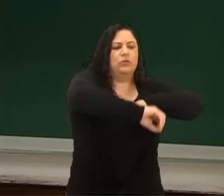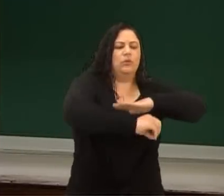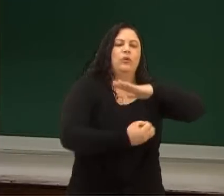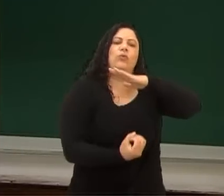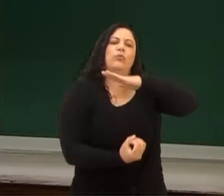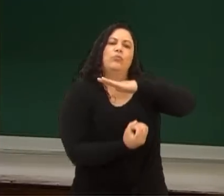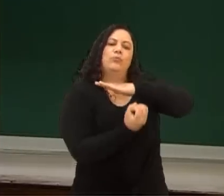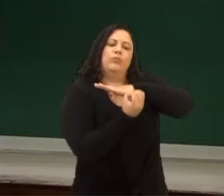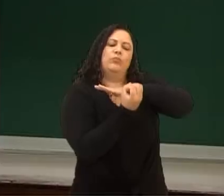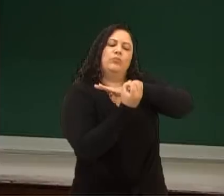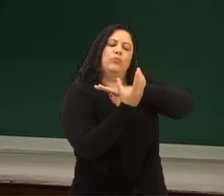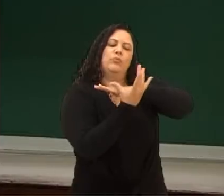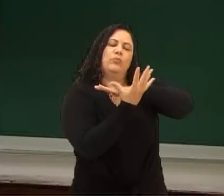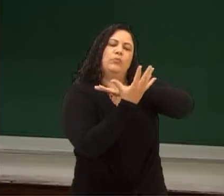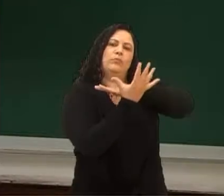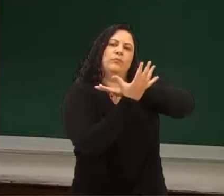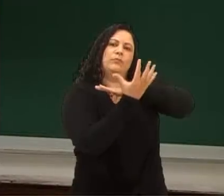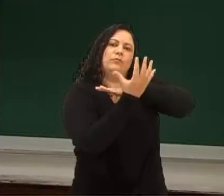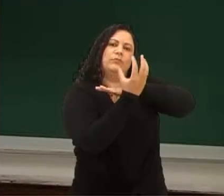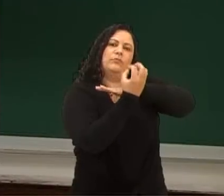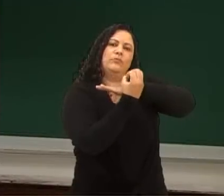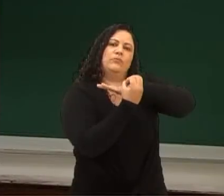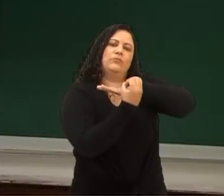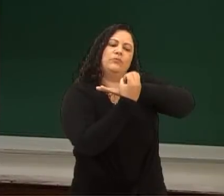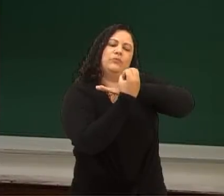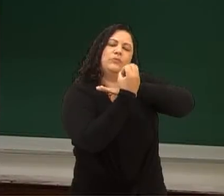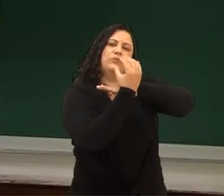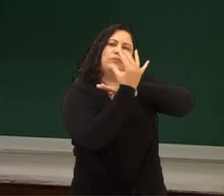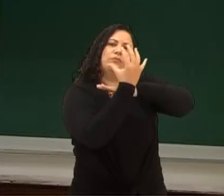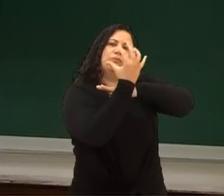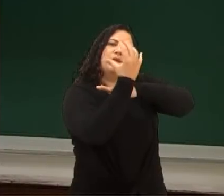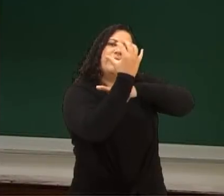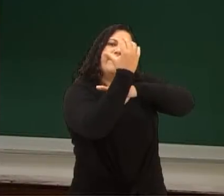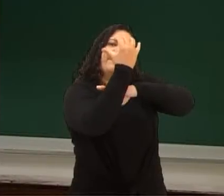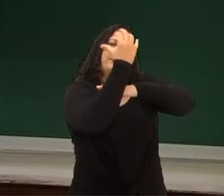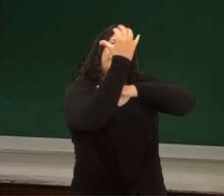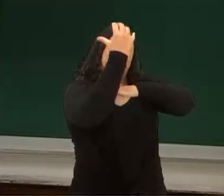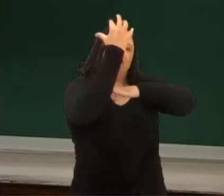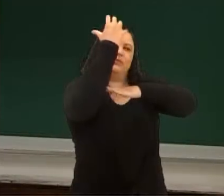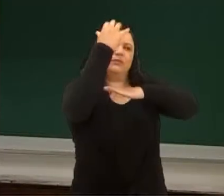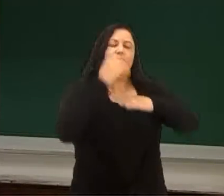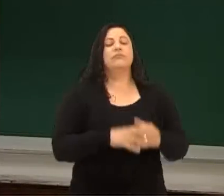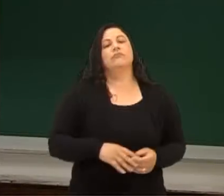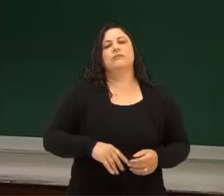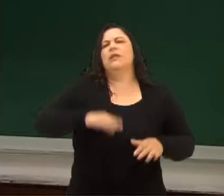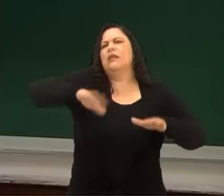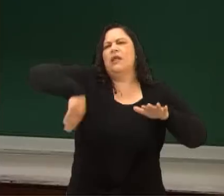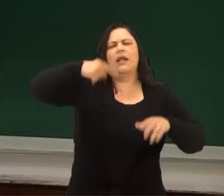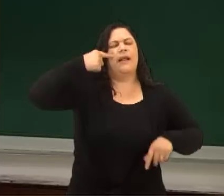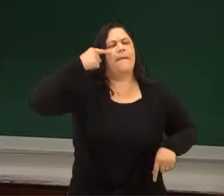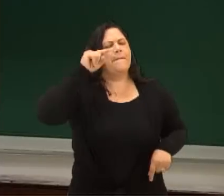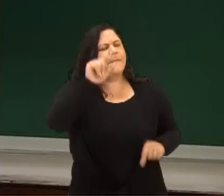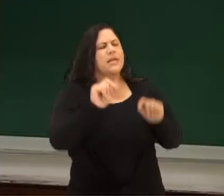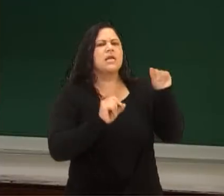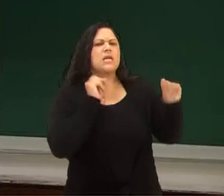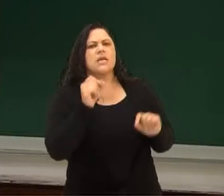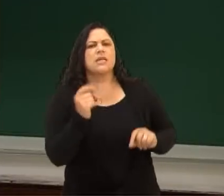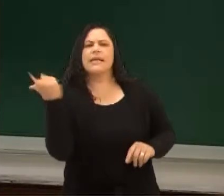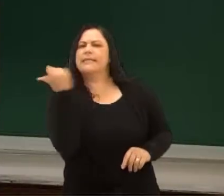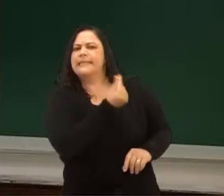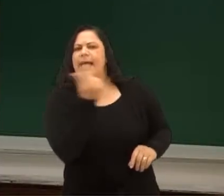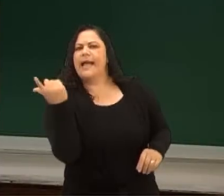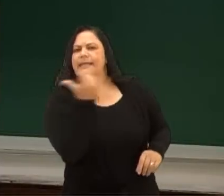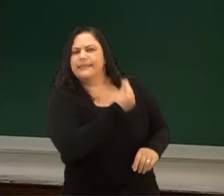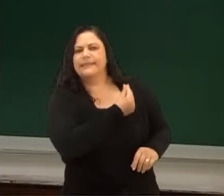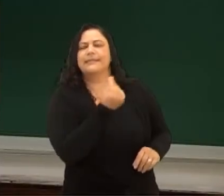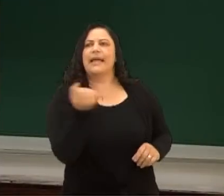mar e ele vai subindo. A impressão que a gente tem é que ele vai subindo. E aí, a gente está lá na praia, curtindo, daí a mãe fala, sai do sol, menino e